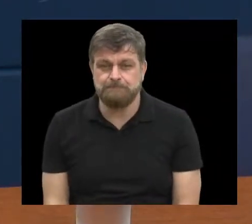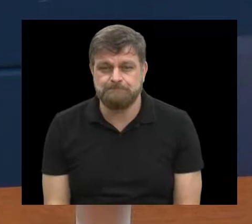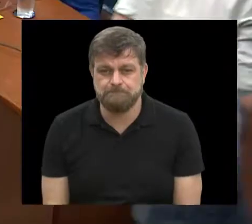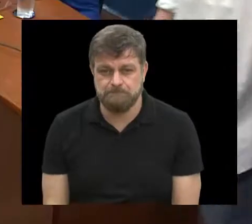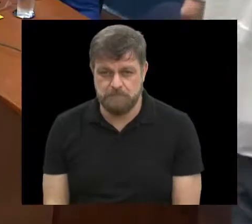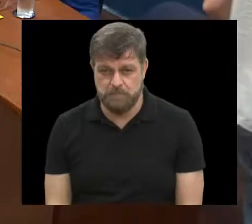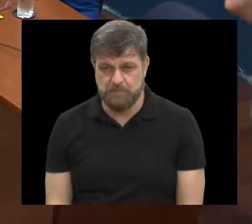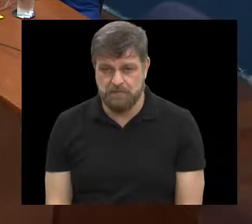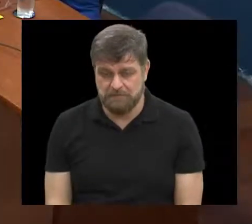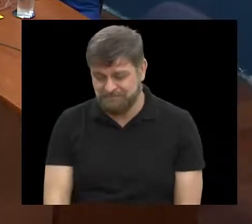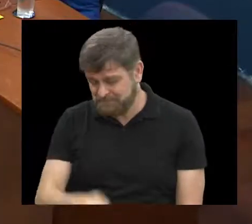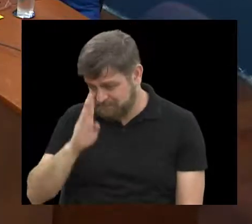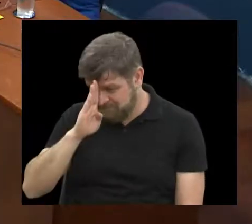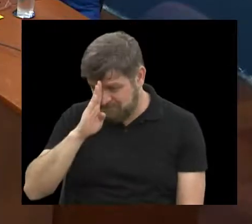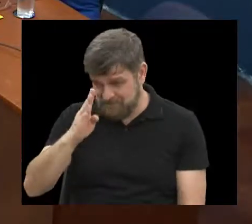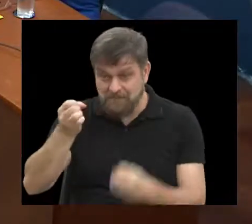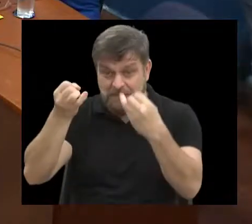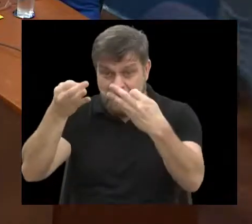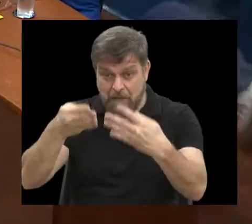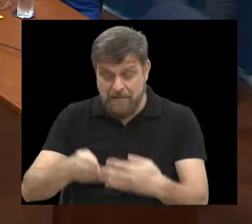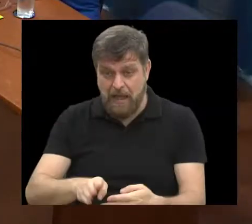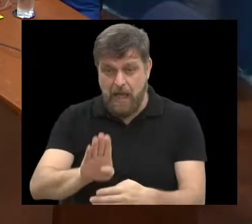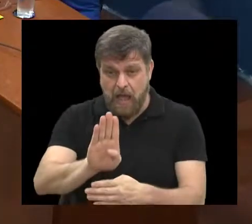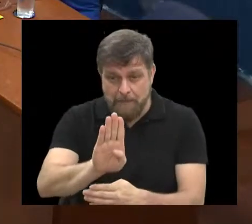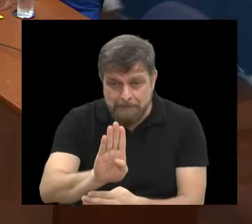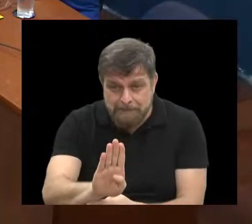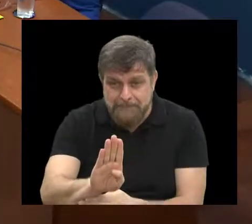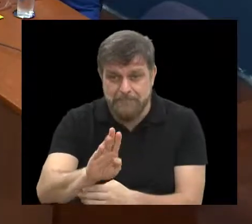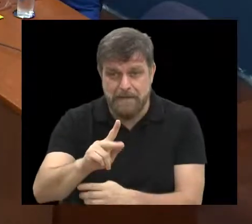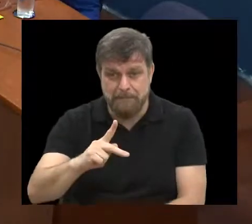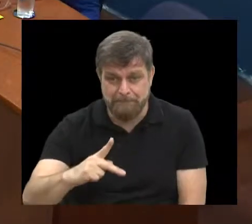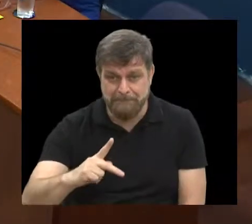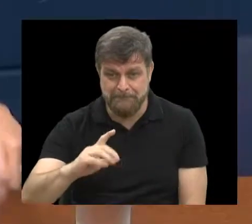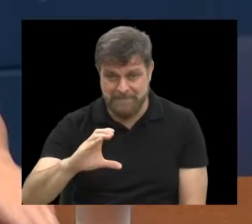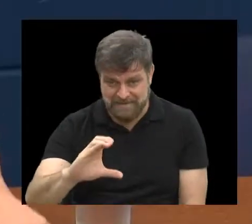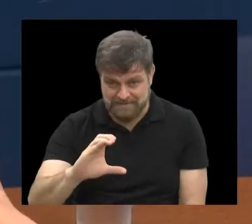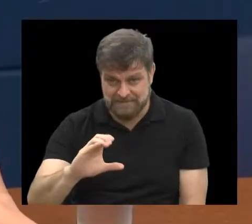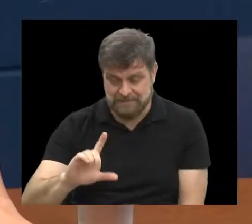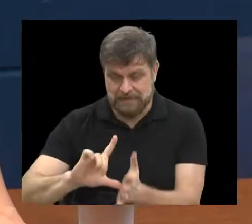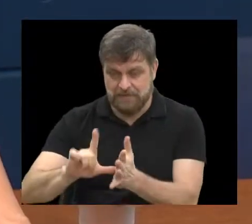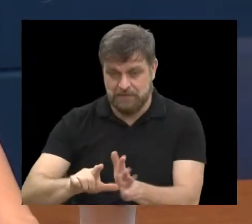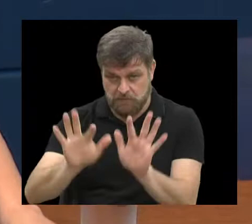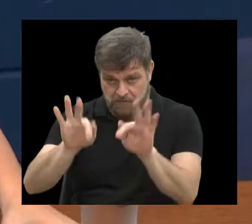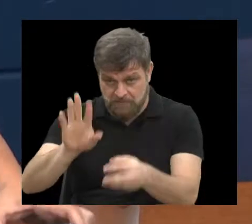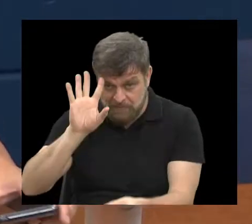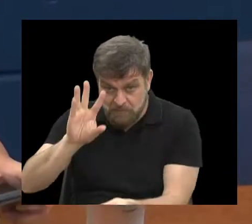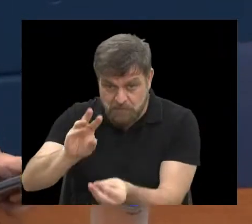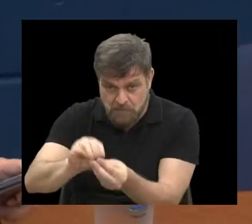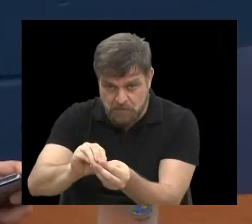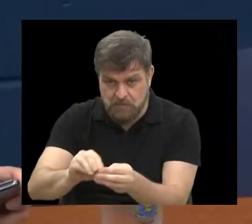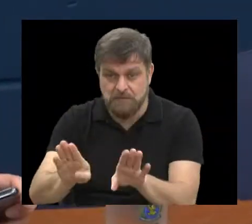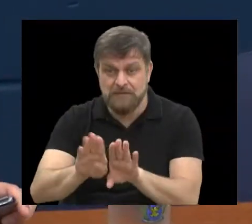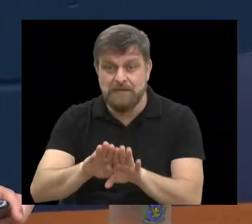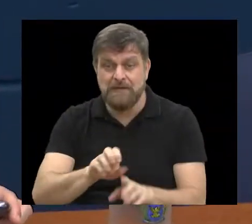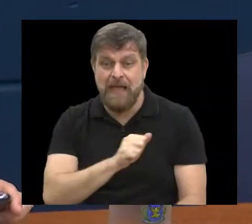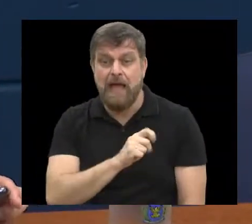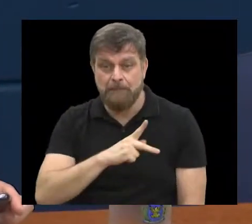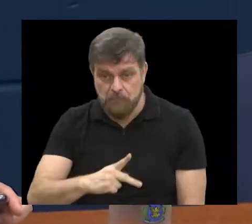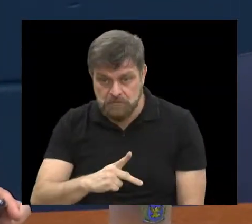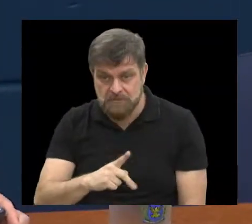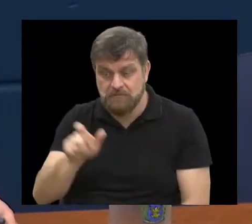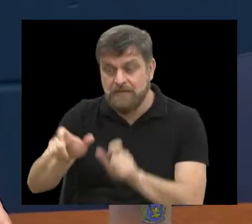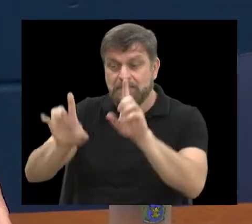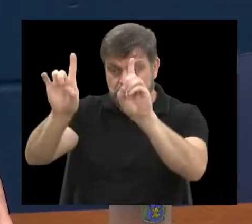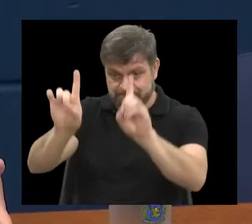Então, vou falar principalmente do benefício de prestação continuada. Ao final, a gente vai falar também da aposentadoria da pessoa